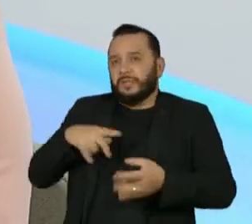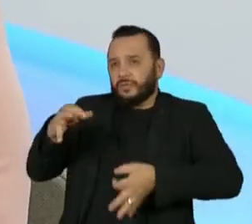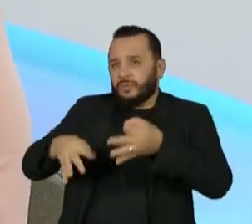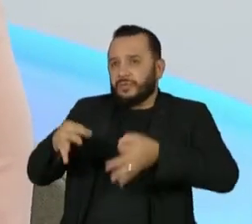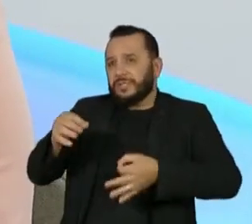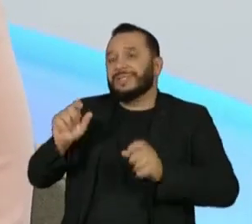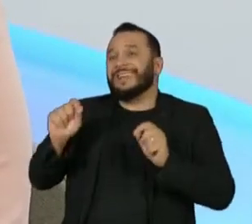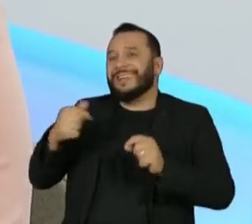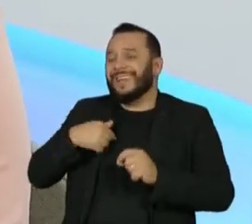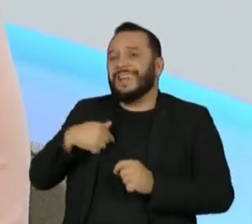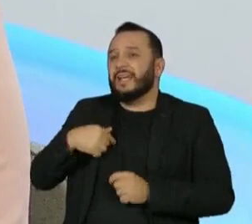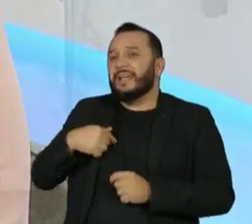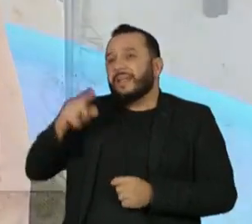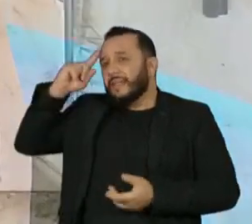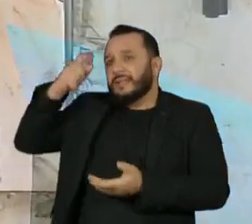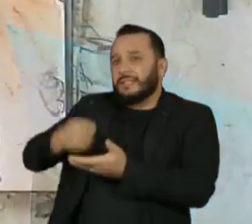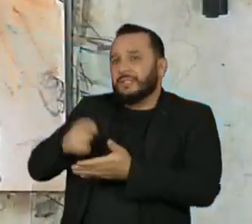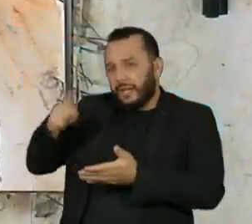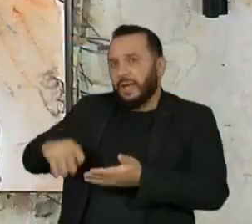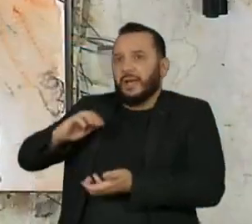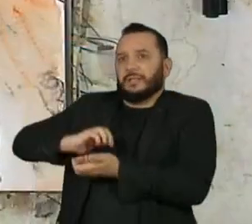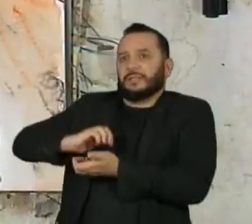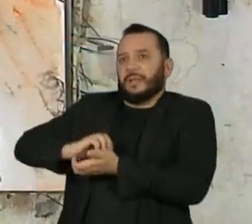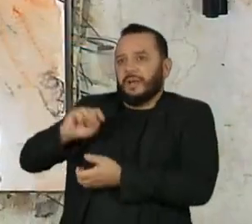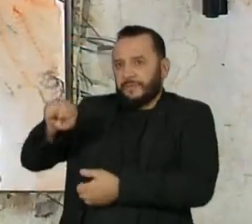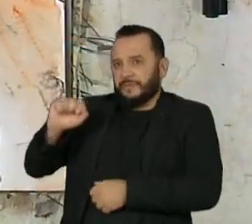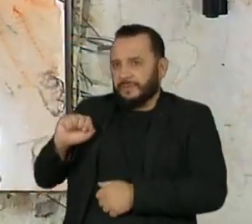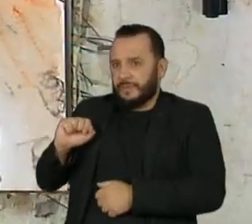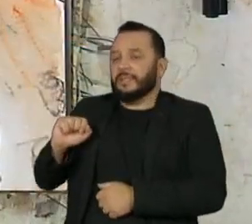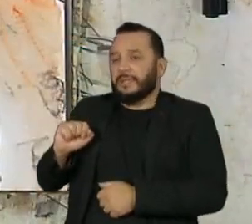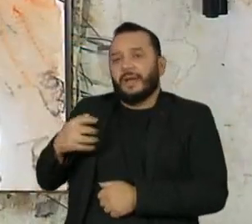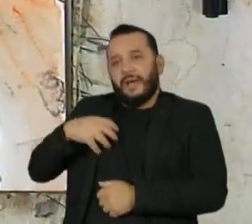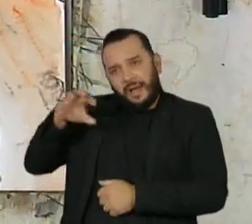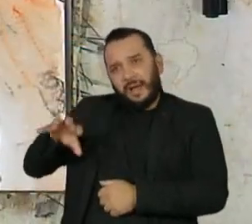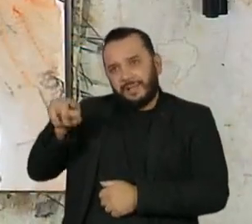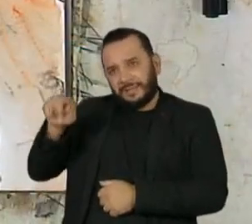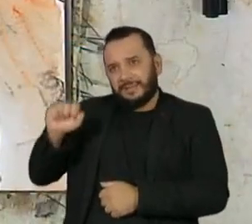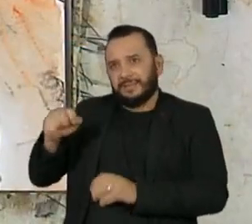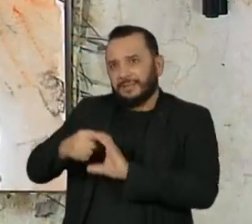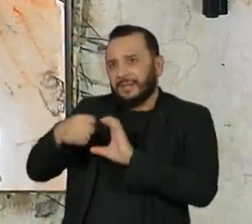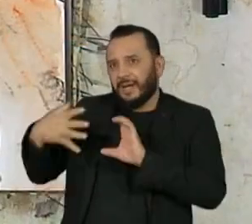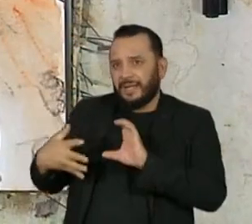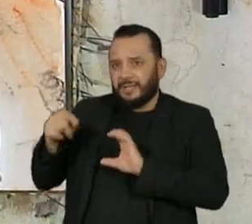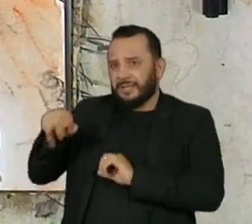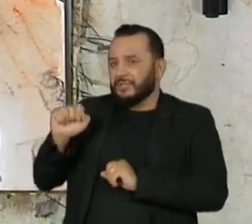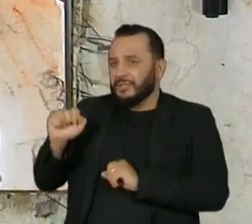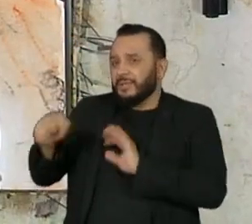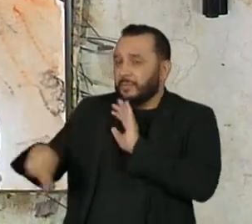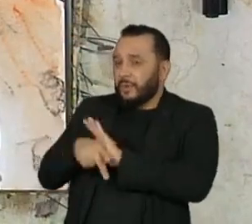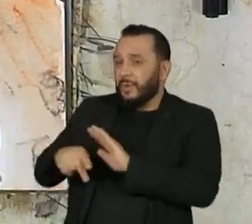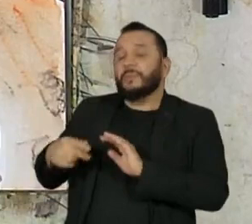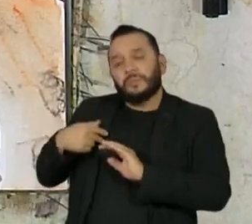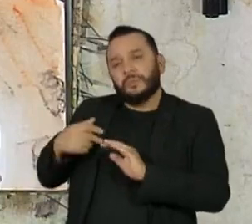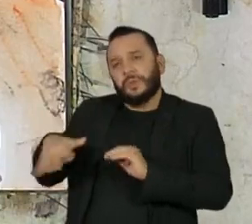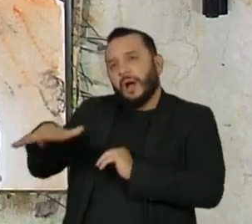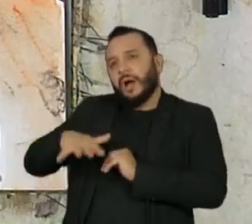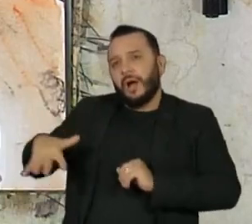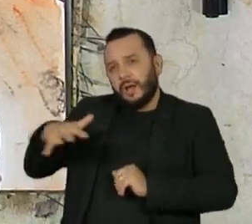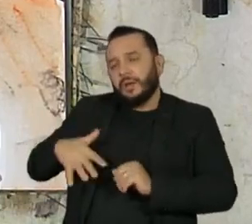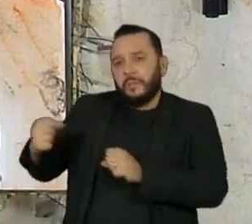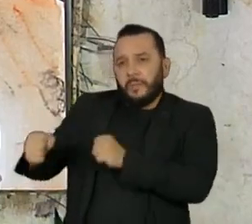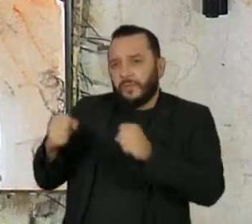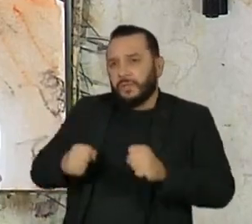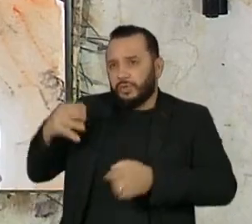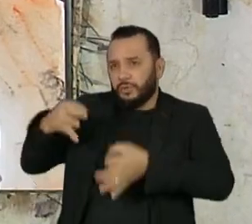palavra. E a Constituição brasileira diz que é o Supremo Tribunal Federal. E exatamente assim o caracteriza na cúpula do Poder Judiciário do